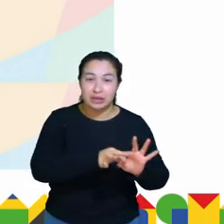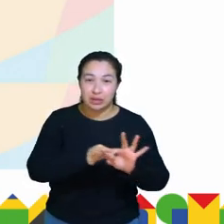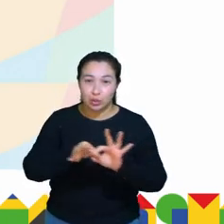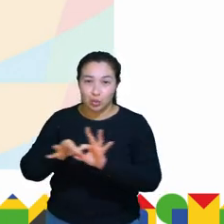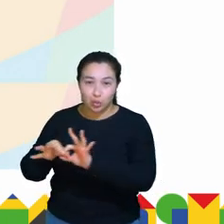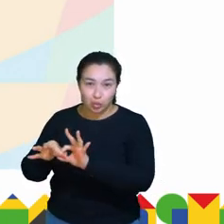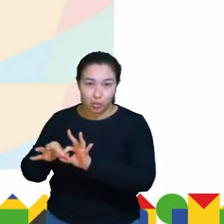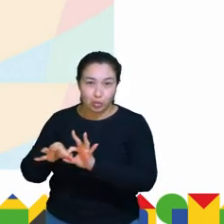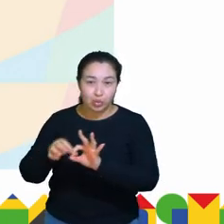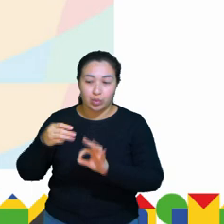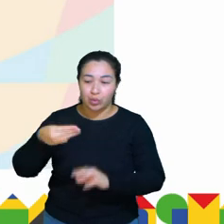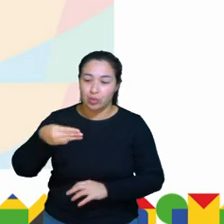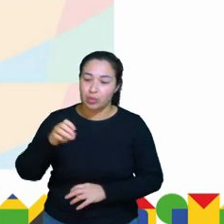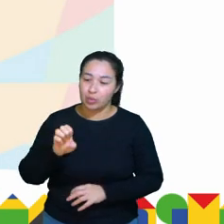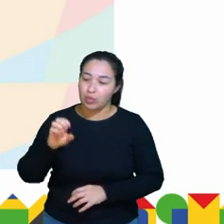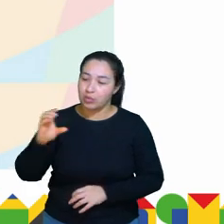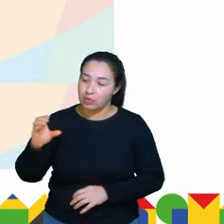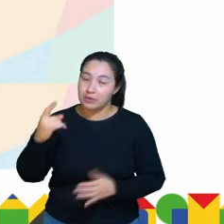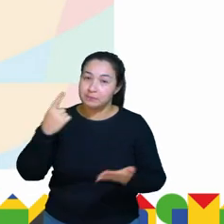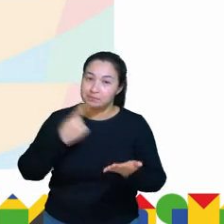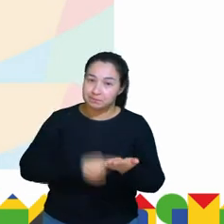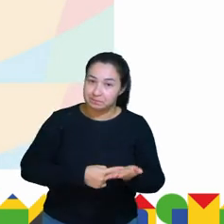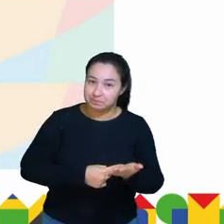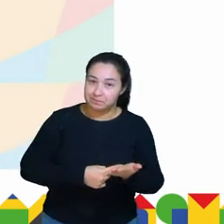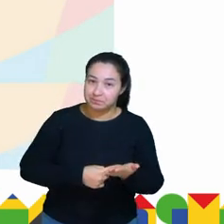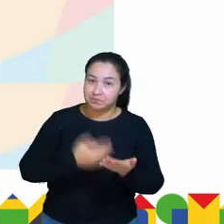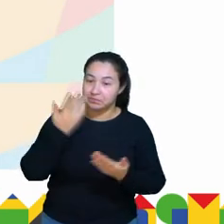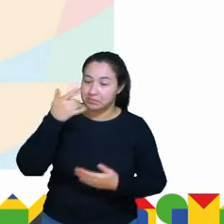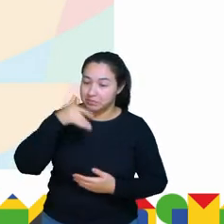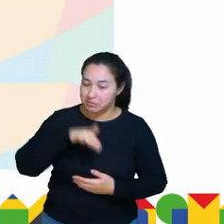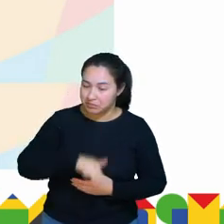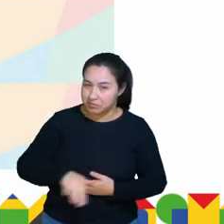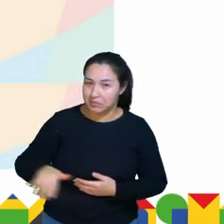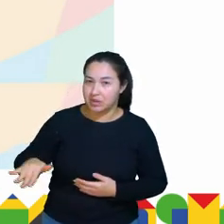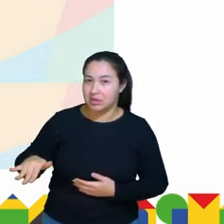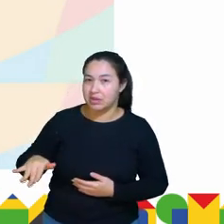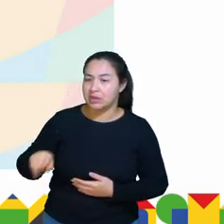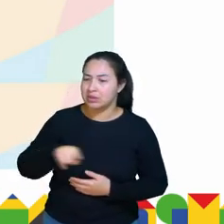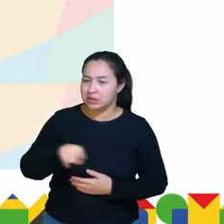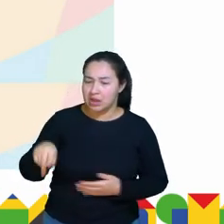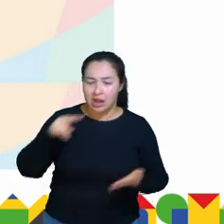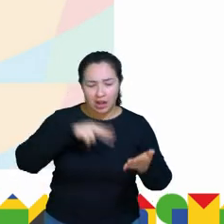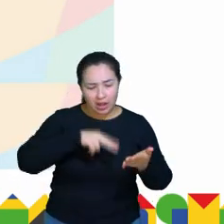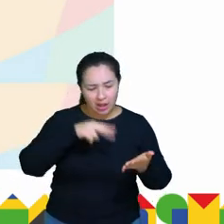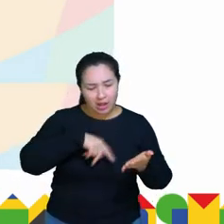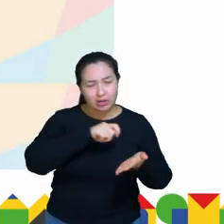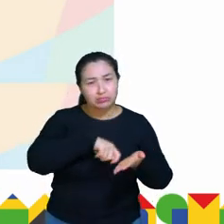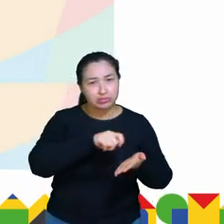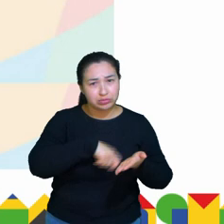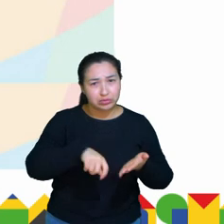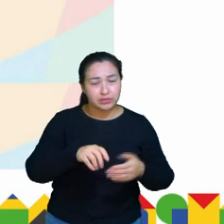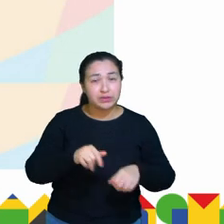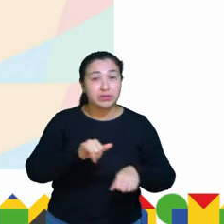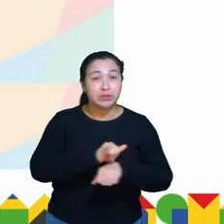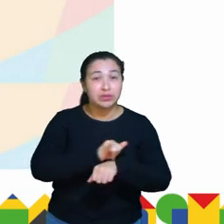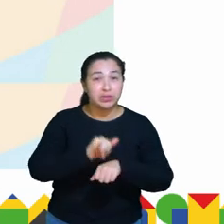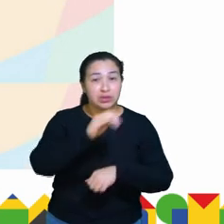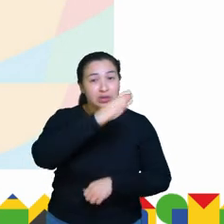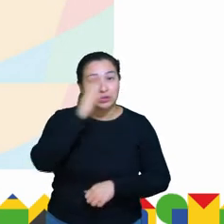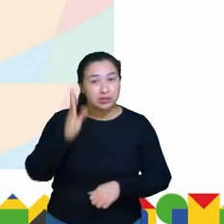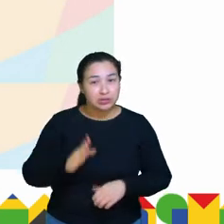do MEC compromisso Nacional criança alfabetizada escola de tempo integral estratégia Nacional